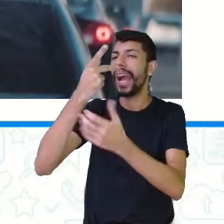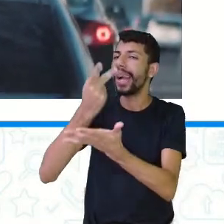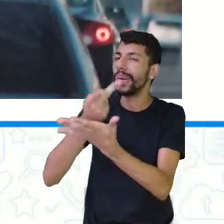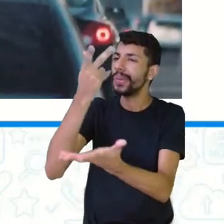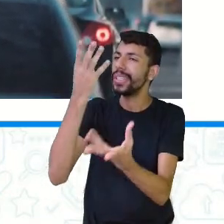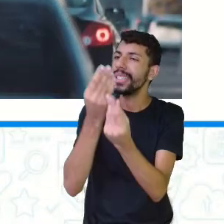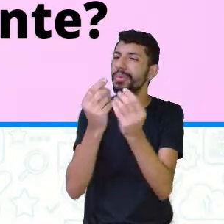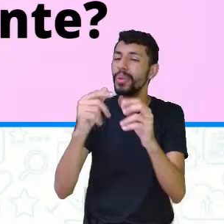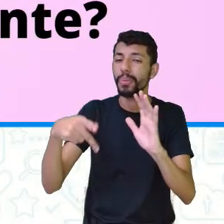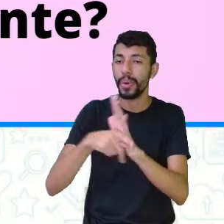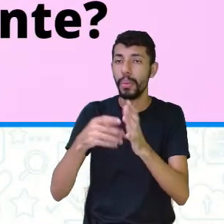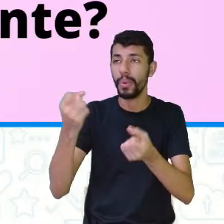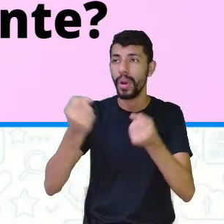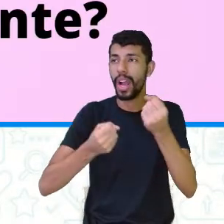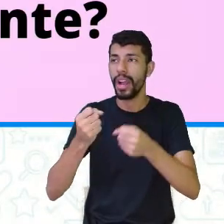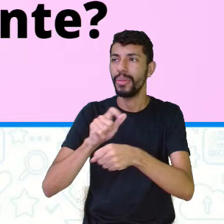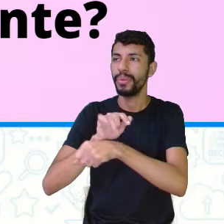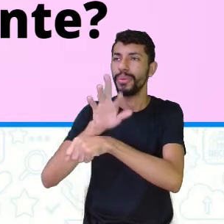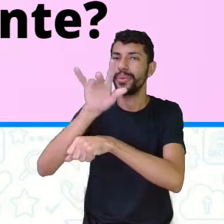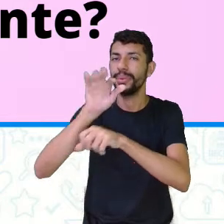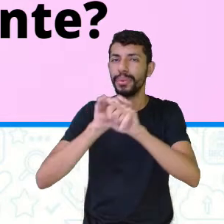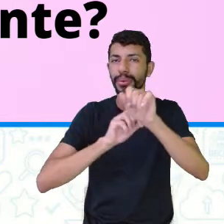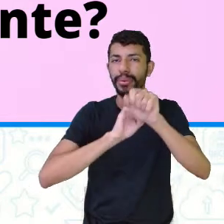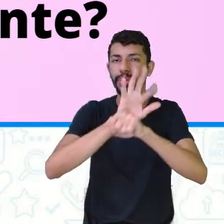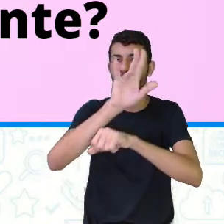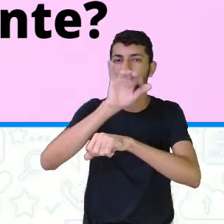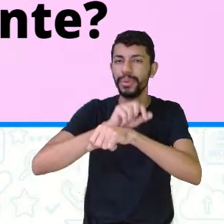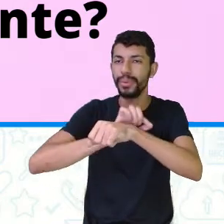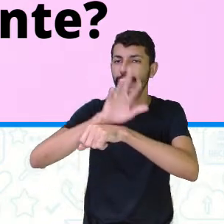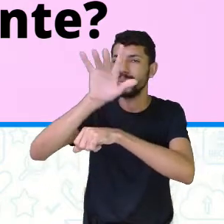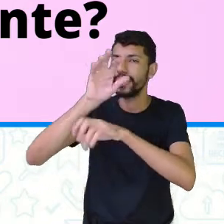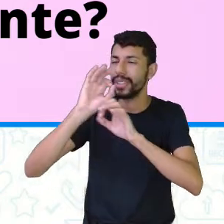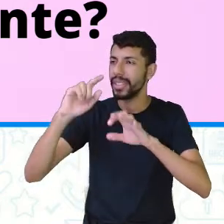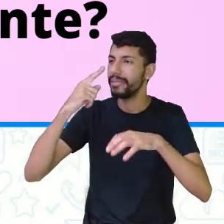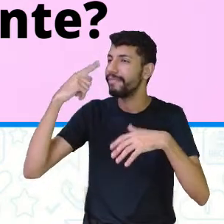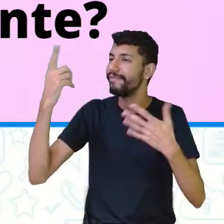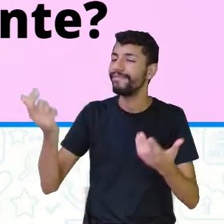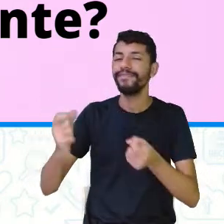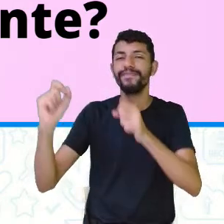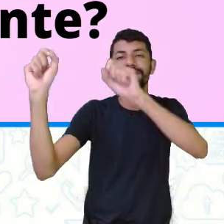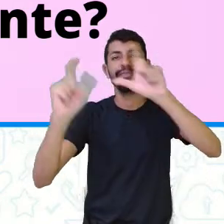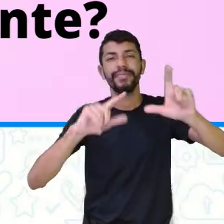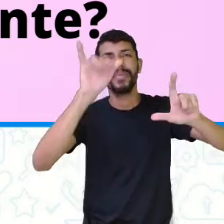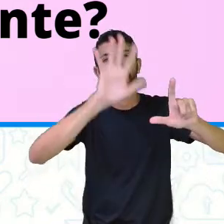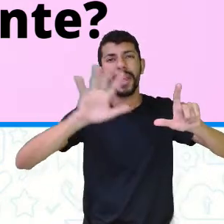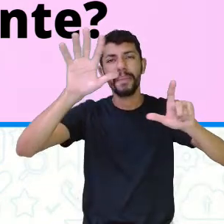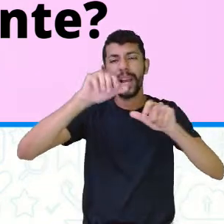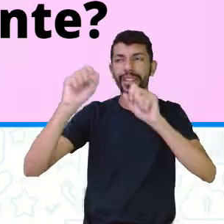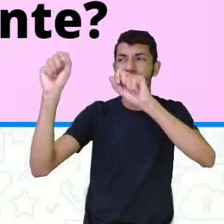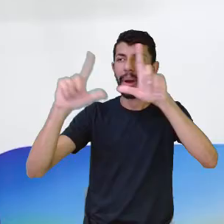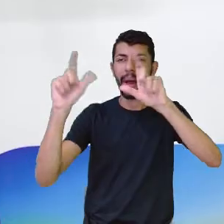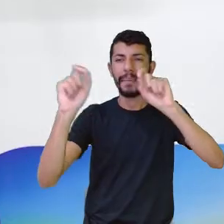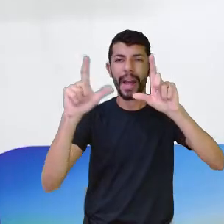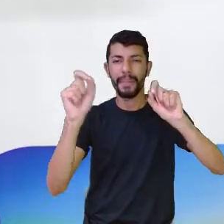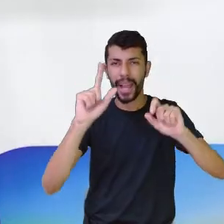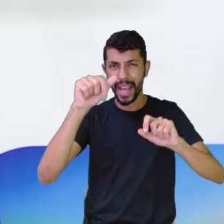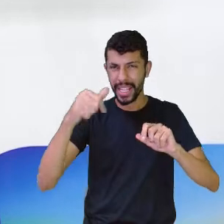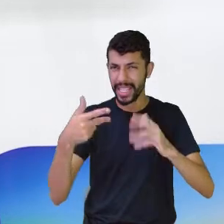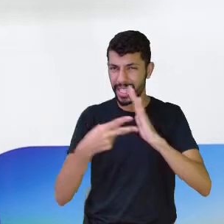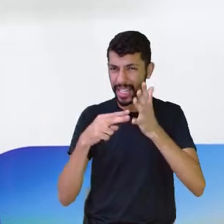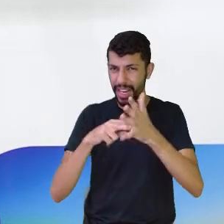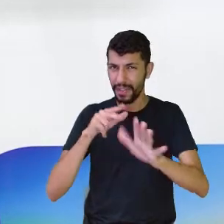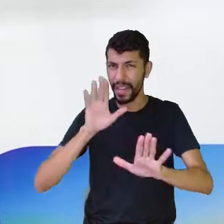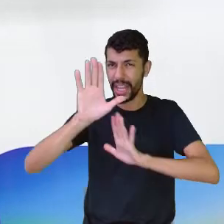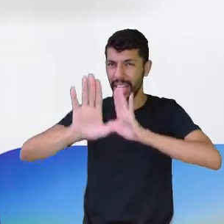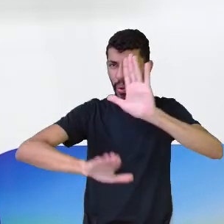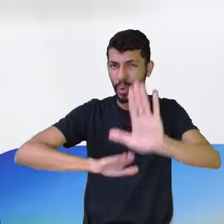dos automóveis. Essas cenas retratam cuidado com o meio ambiente? E aí? O